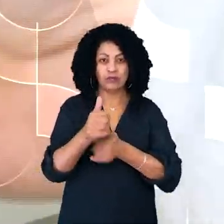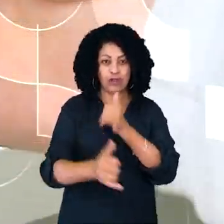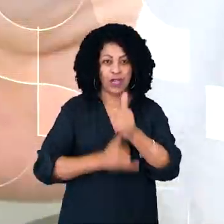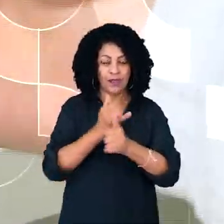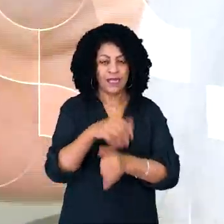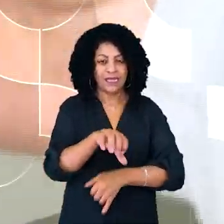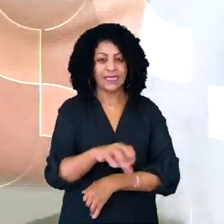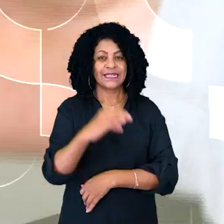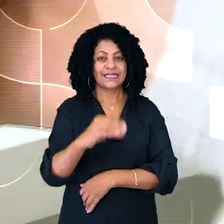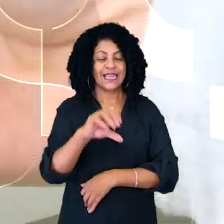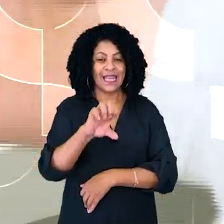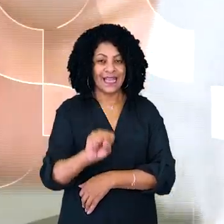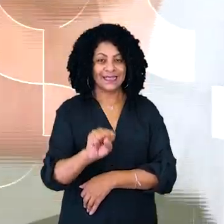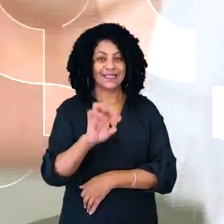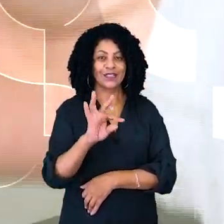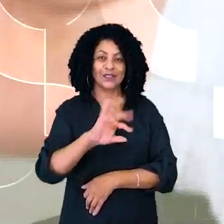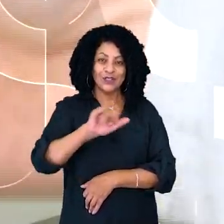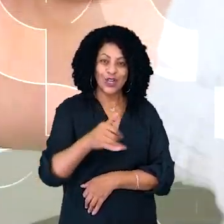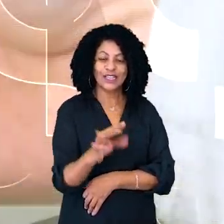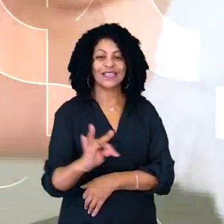e-mail